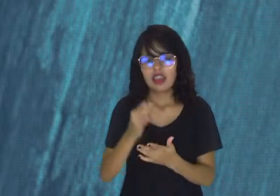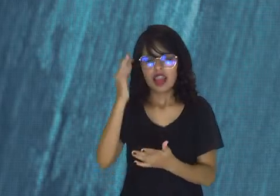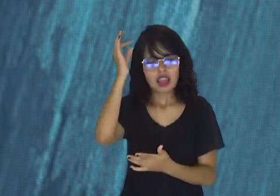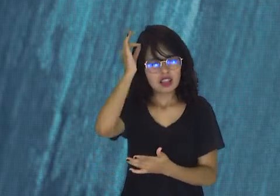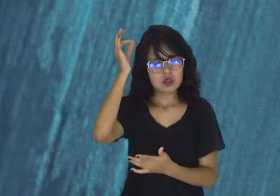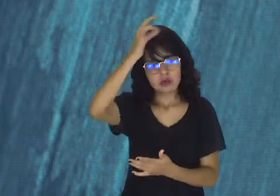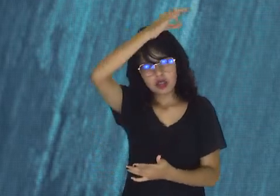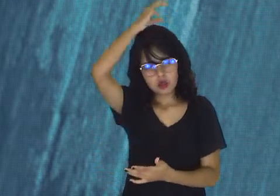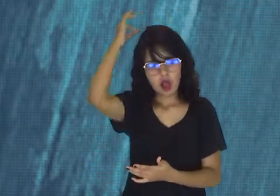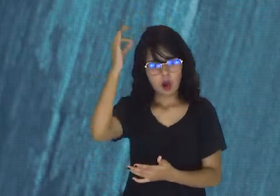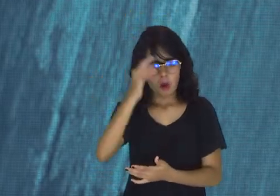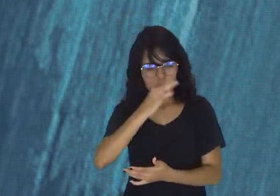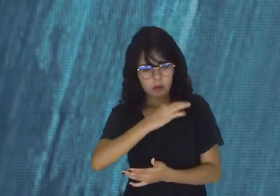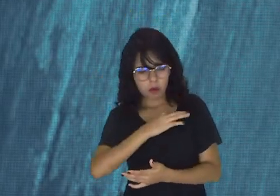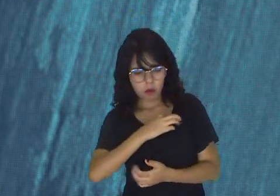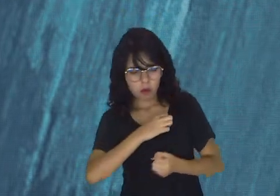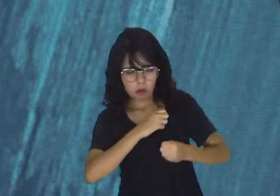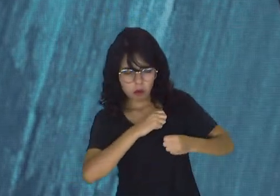o Teu fruto.